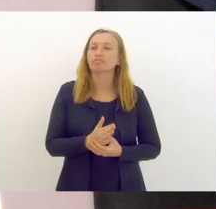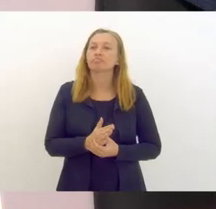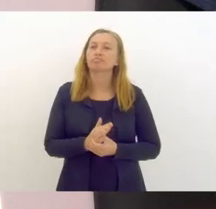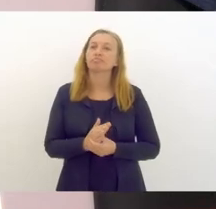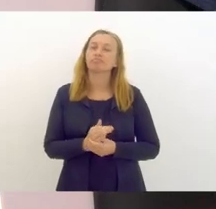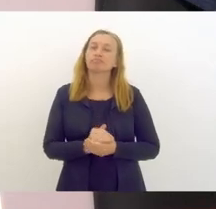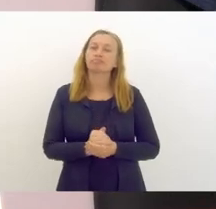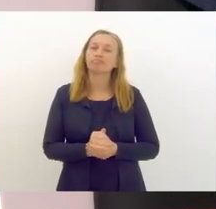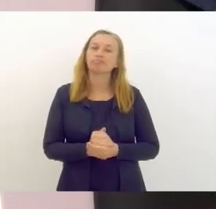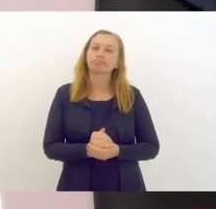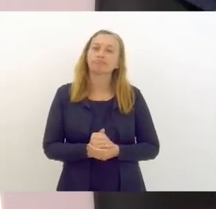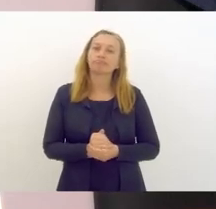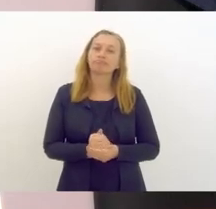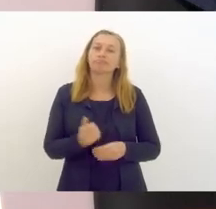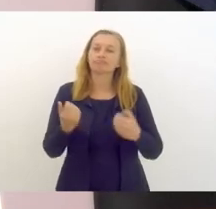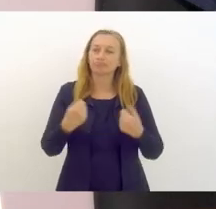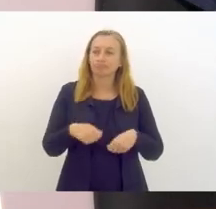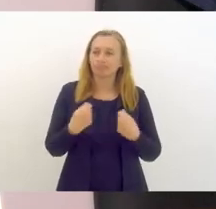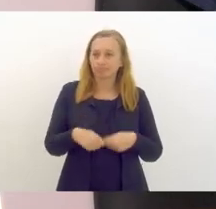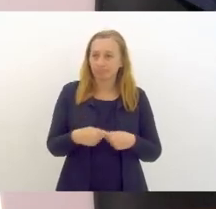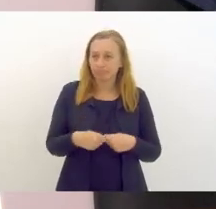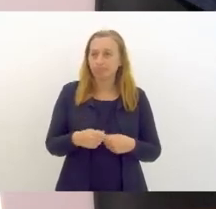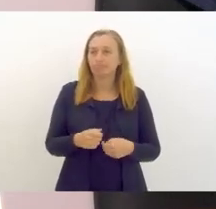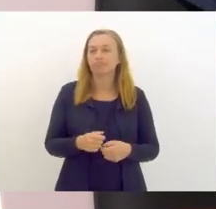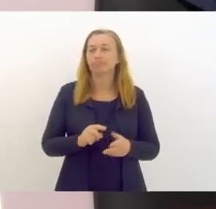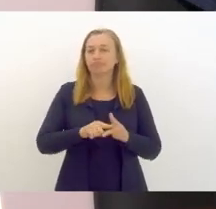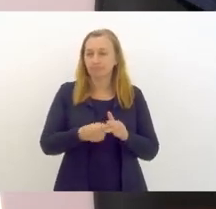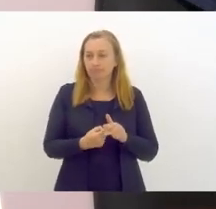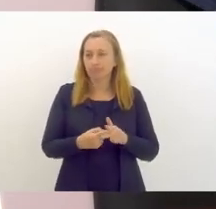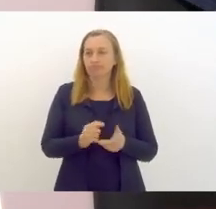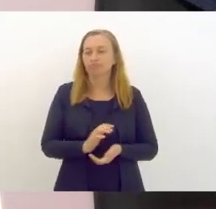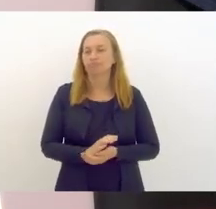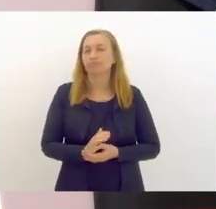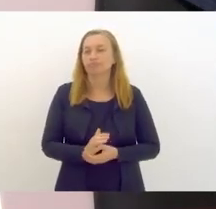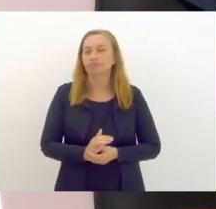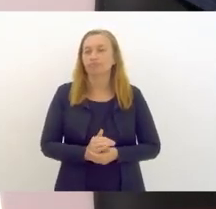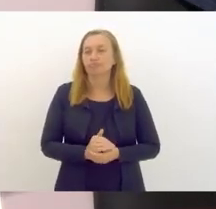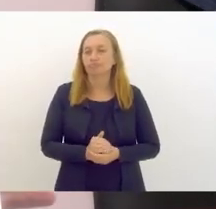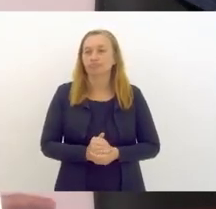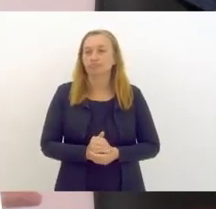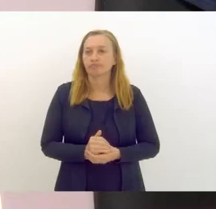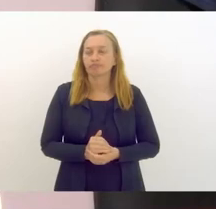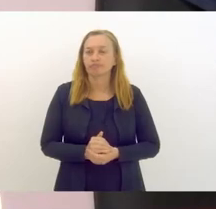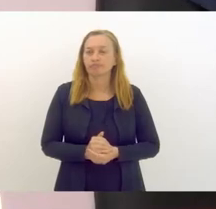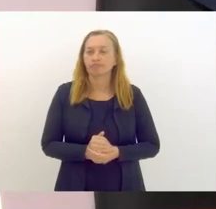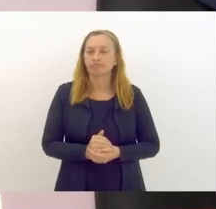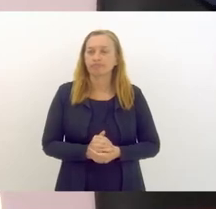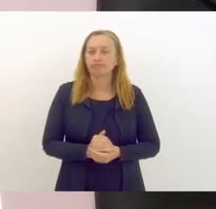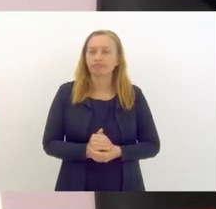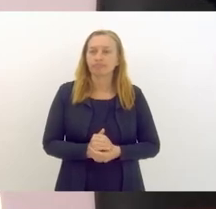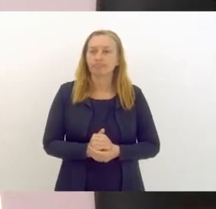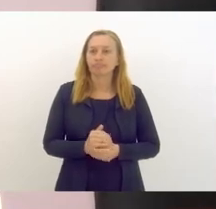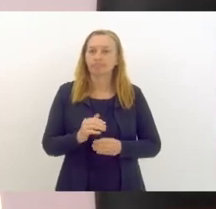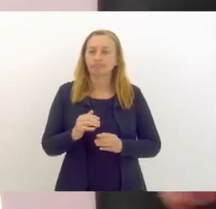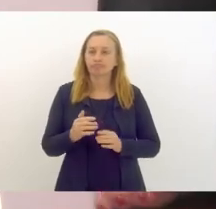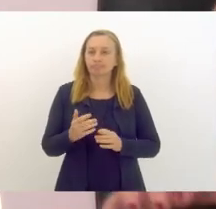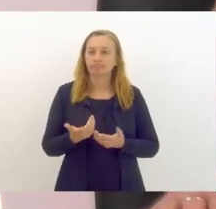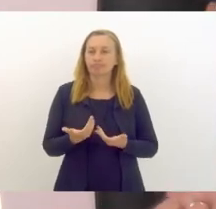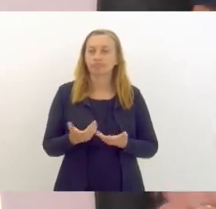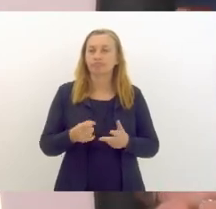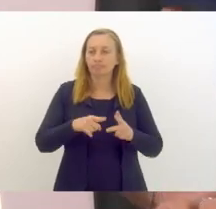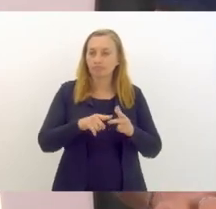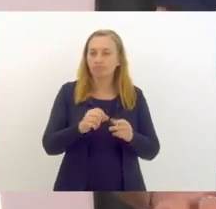revisão e uma necessidade de uma constância dessa atualização. Não ser em momentos pontuais a gente ter uma revisão de alguns centavos,